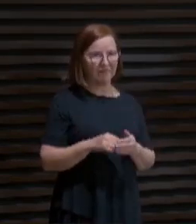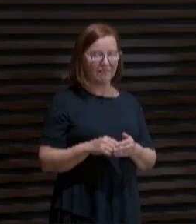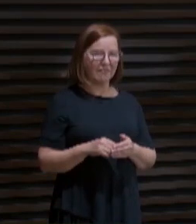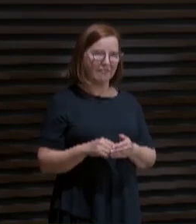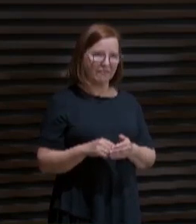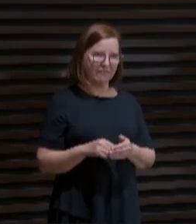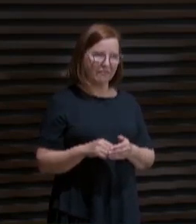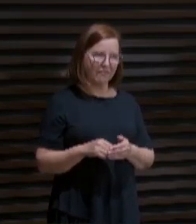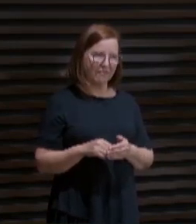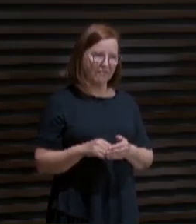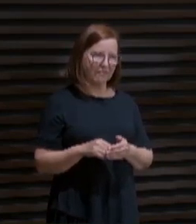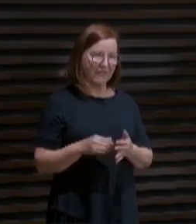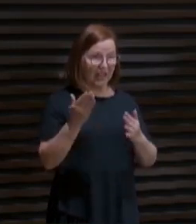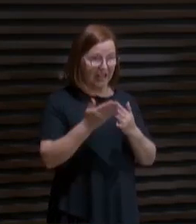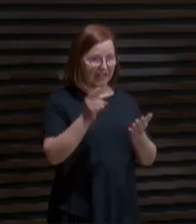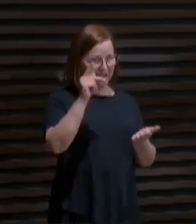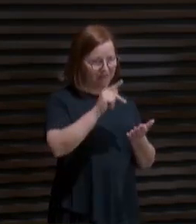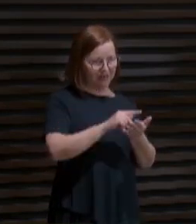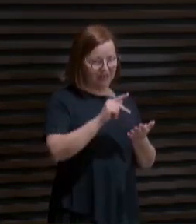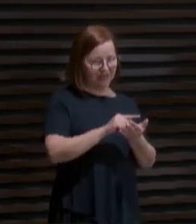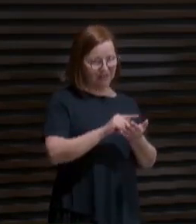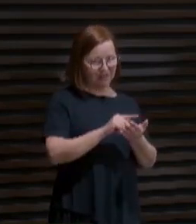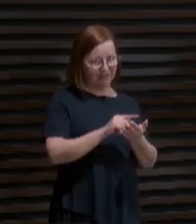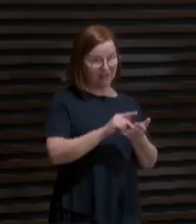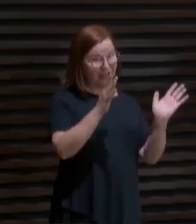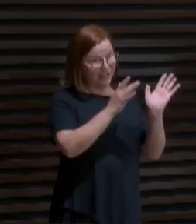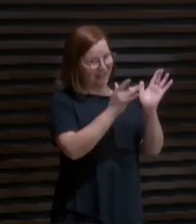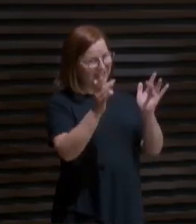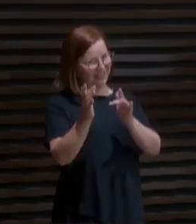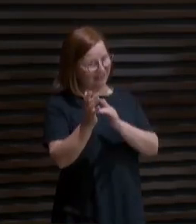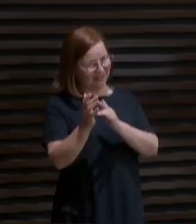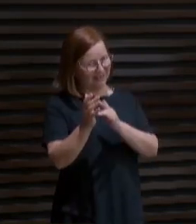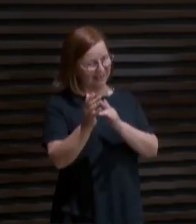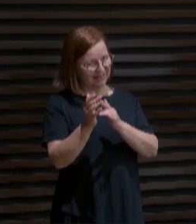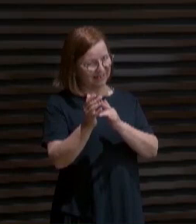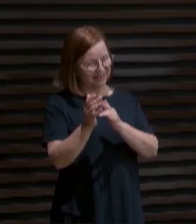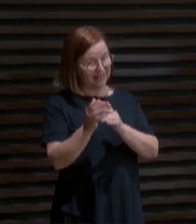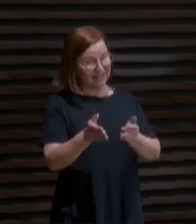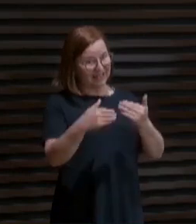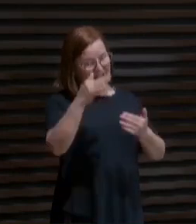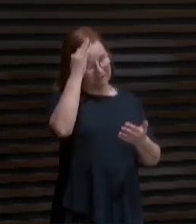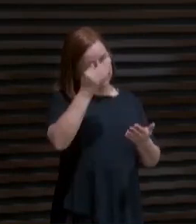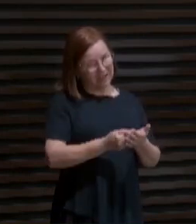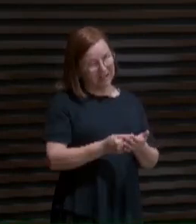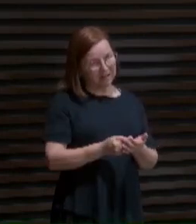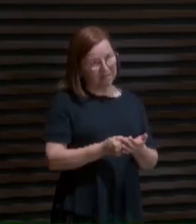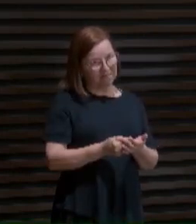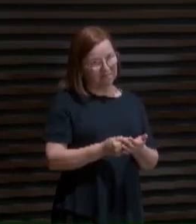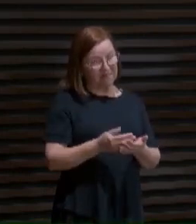entre a verdade de Jesus, que gera fé, e a incredulidade